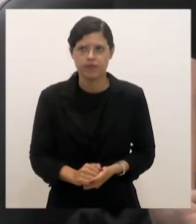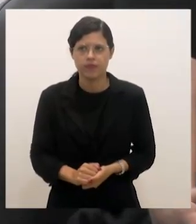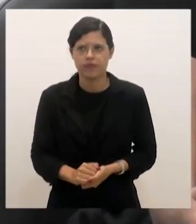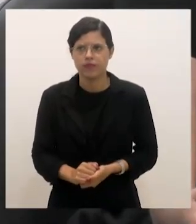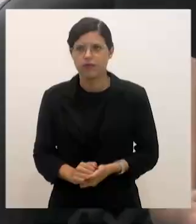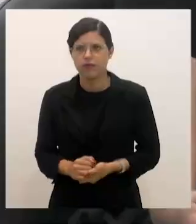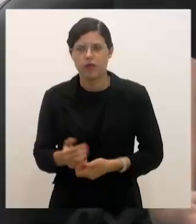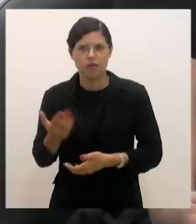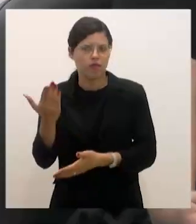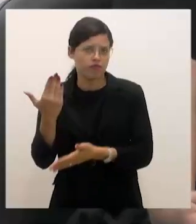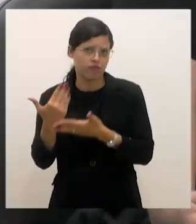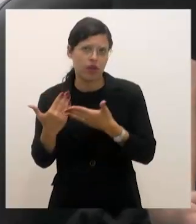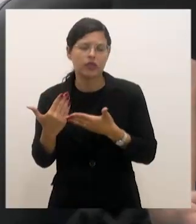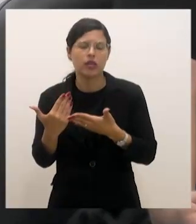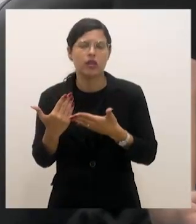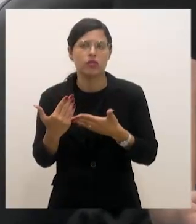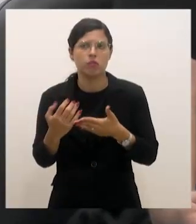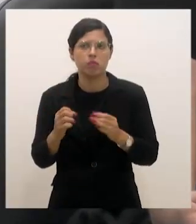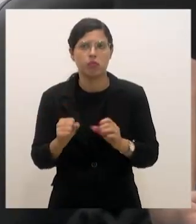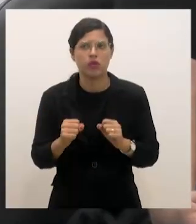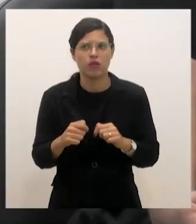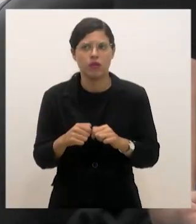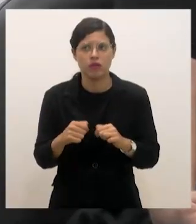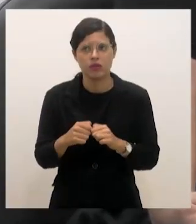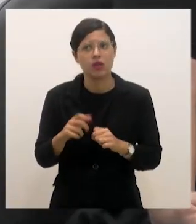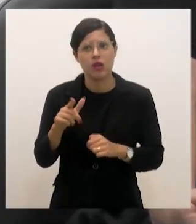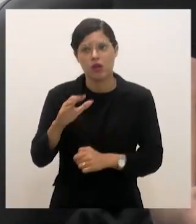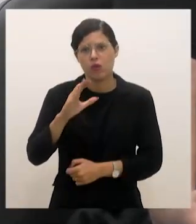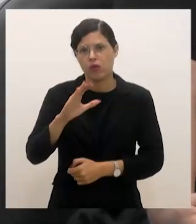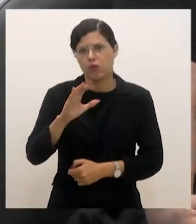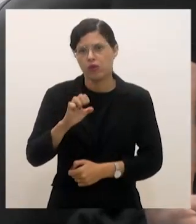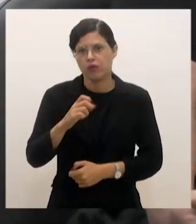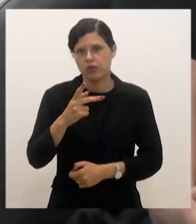Anteriormente, quem poderia fazer isso era o CEPERJ.